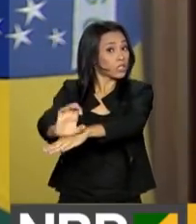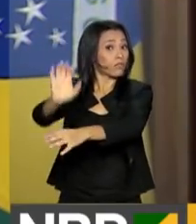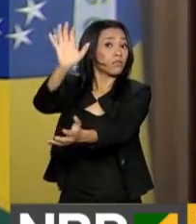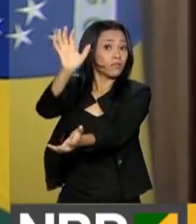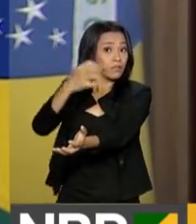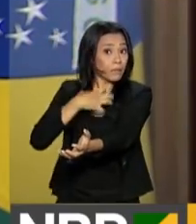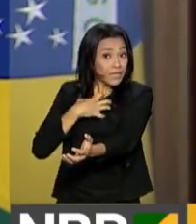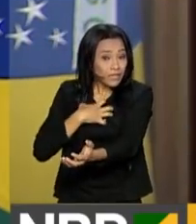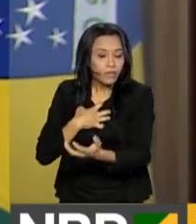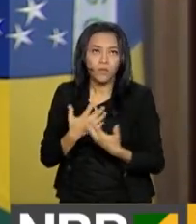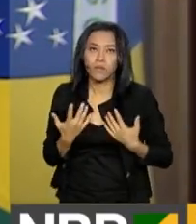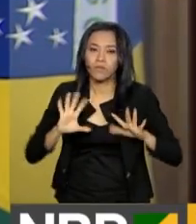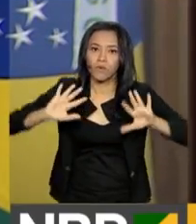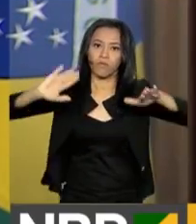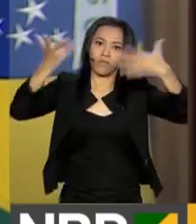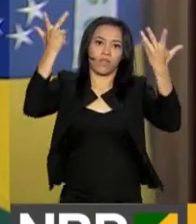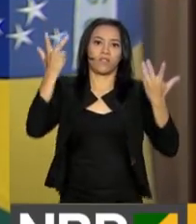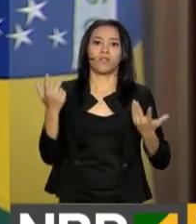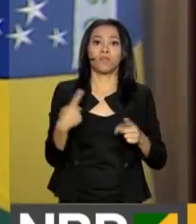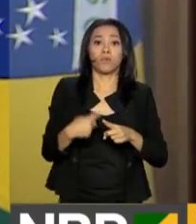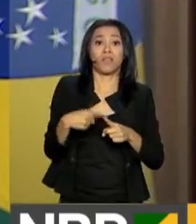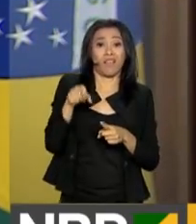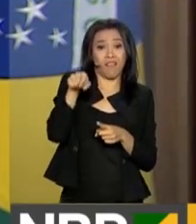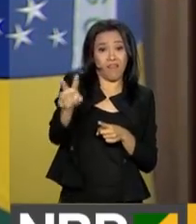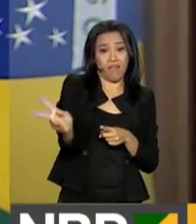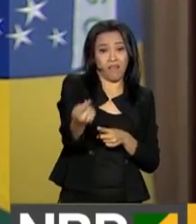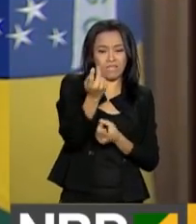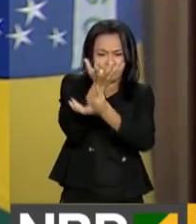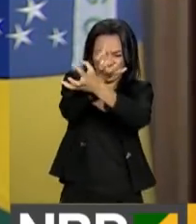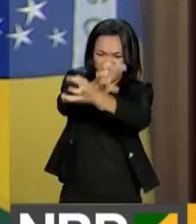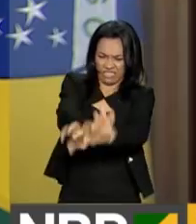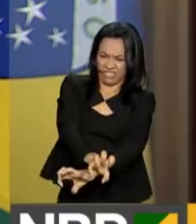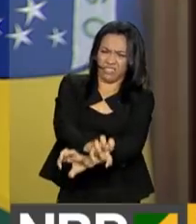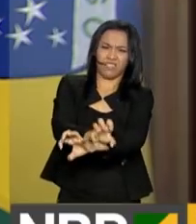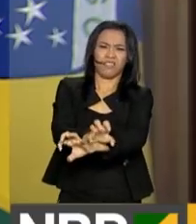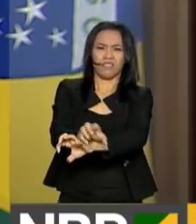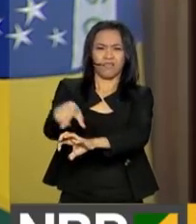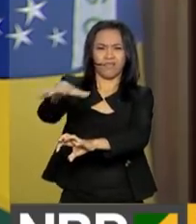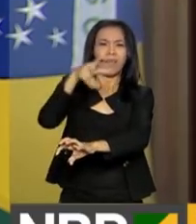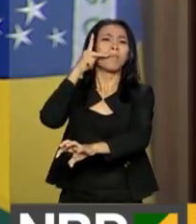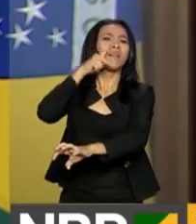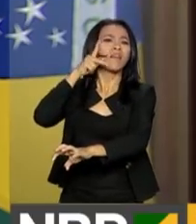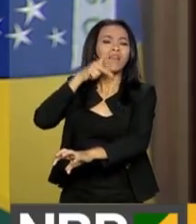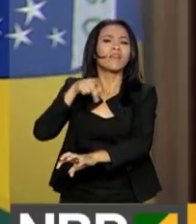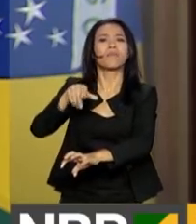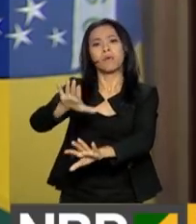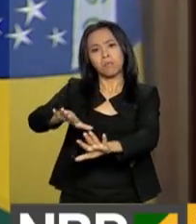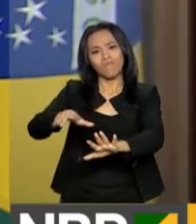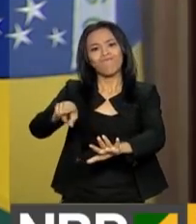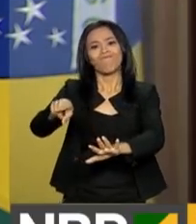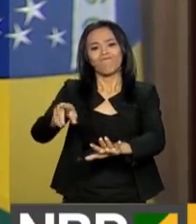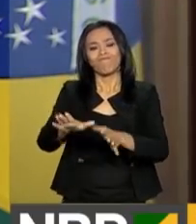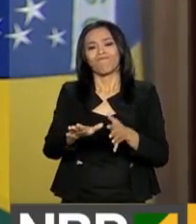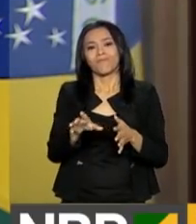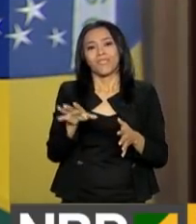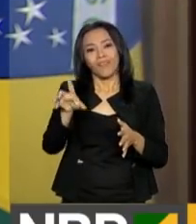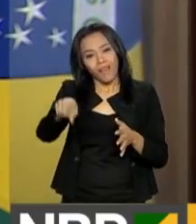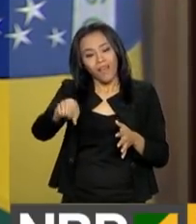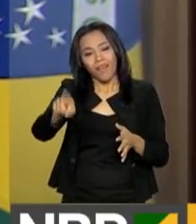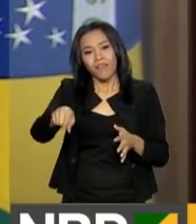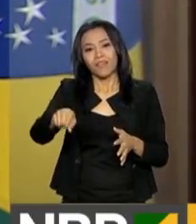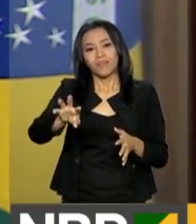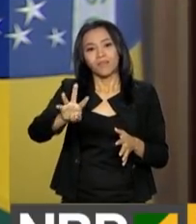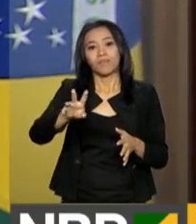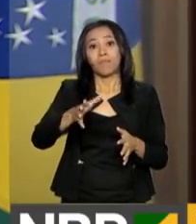foi uma festa porque a seca que assolava paraíba começou a ser melhorada e precisamente em face